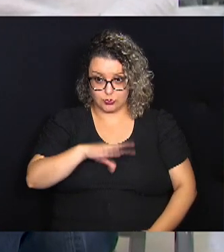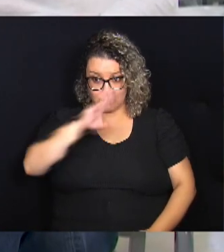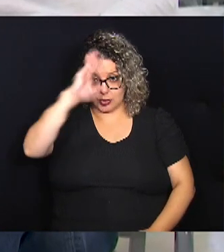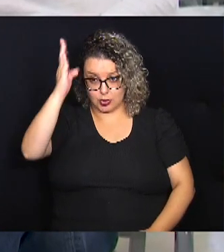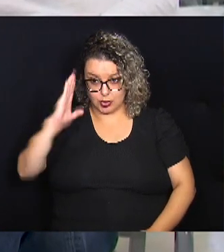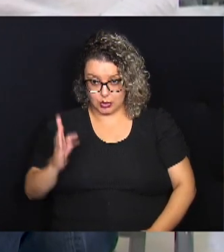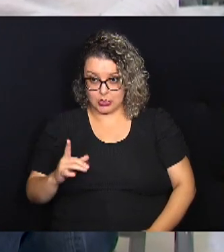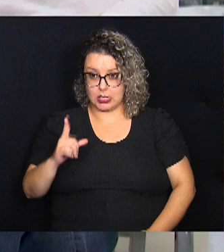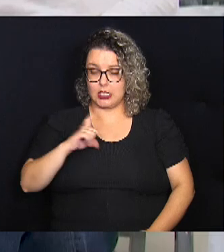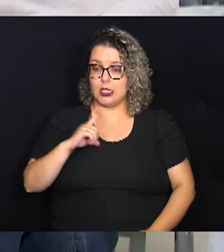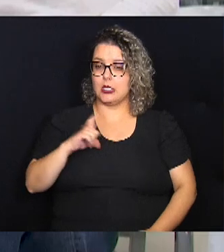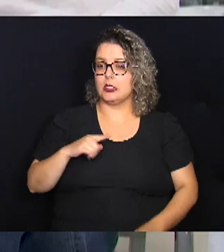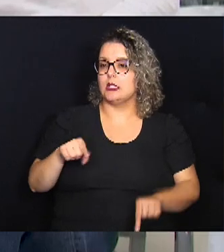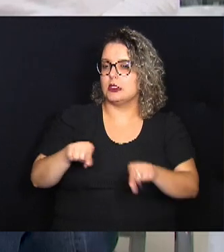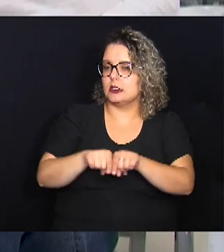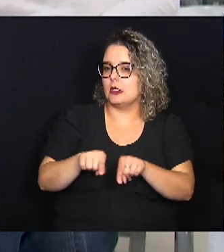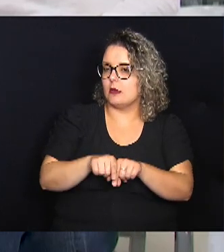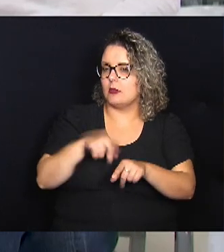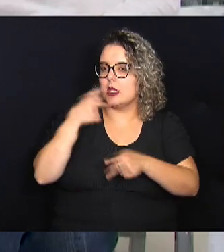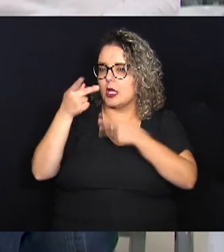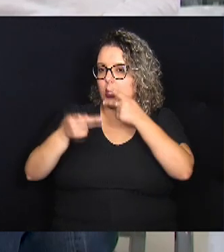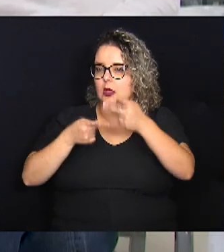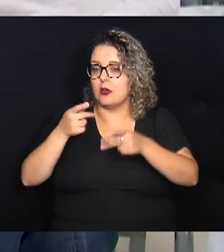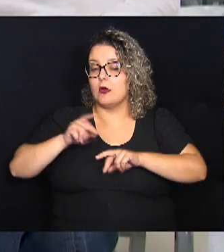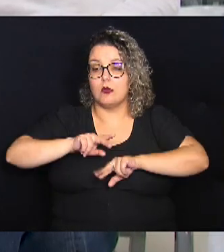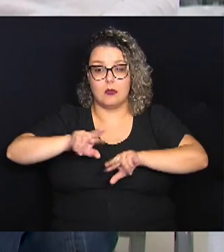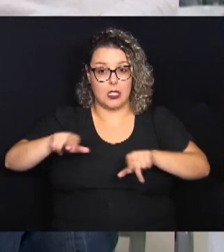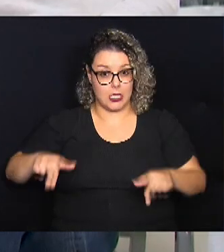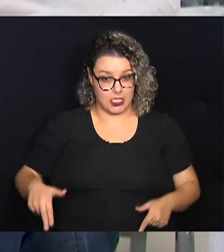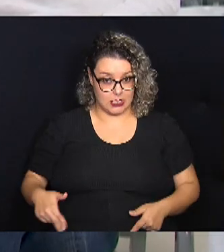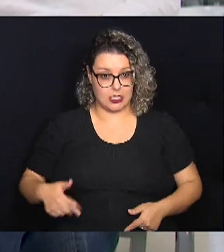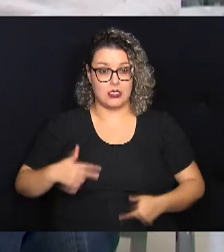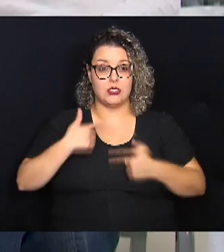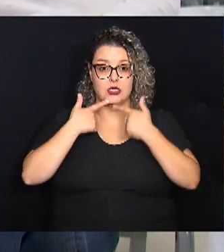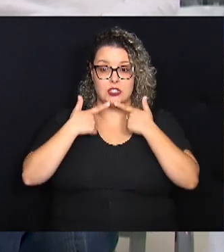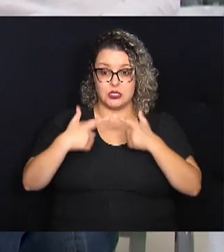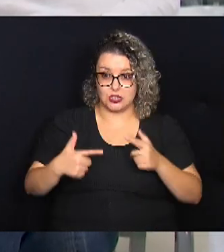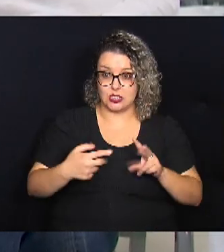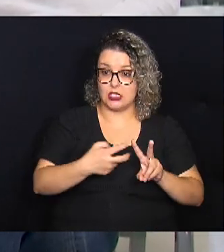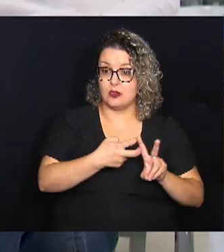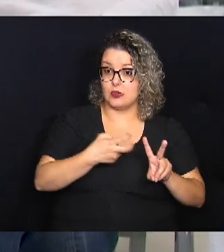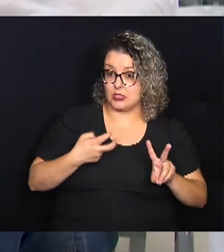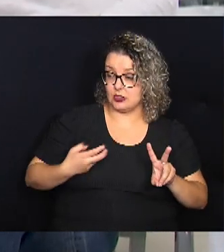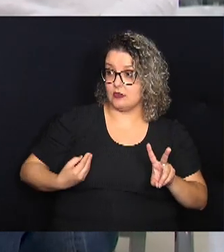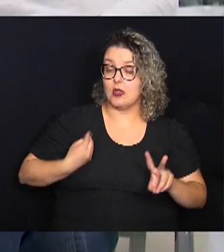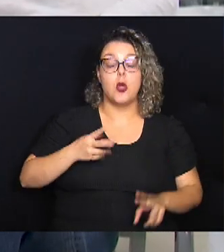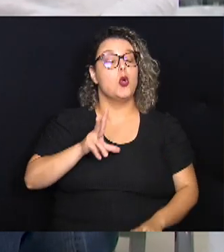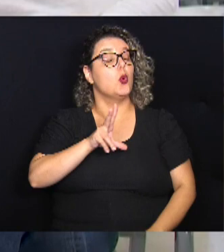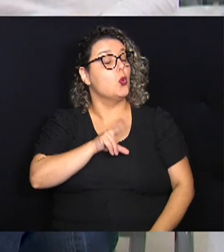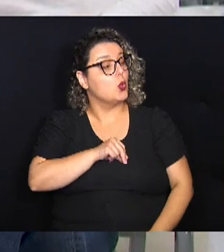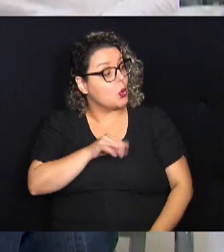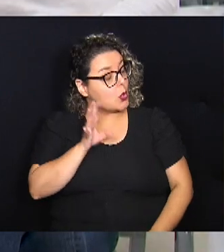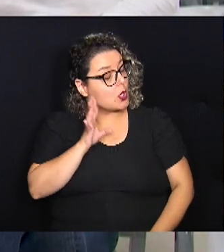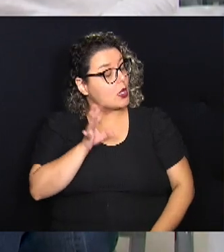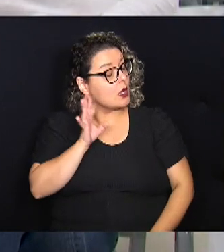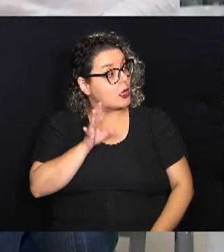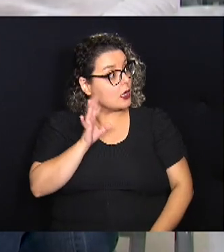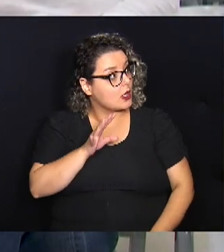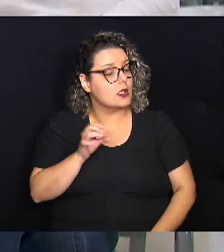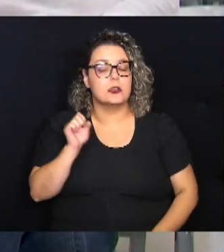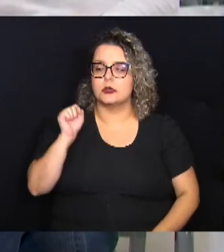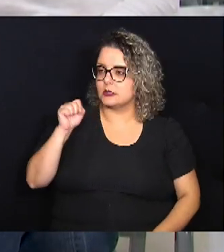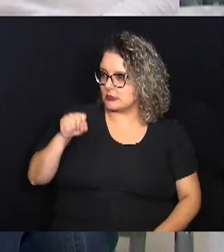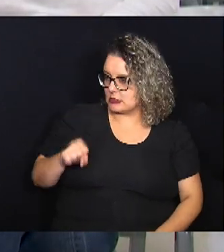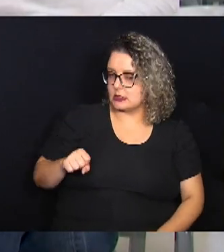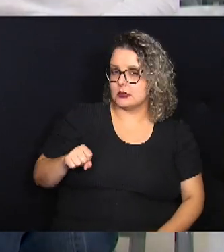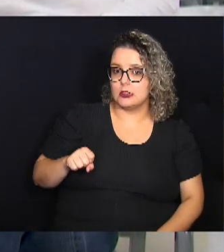tem ainda faladas centenas de línguas indígenas vivas. Olha só. Né? Então, historicamente...